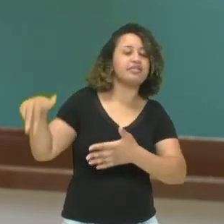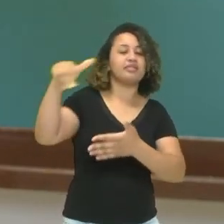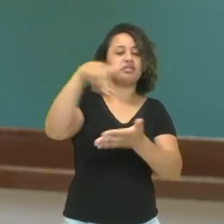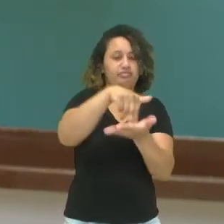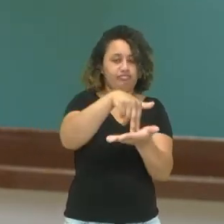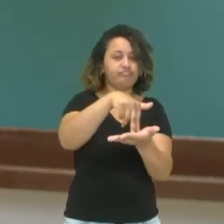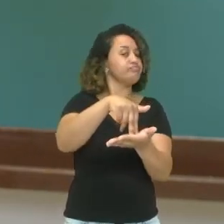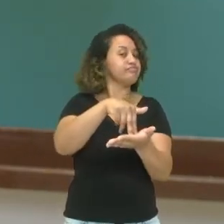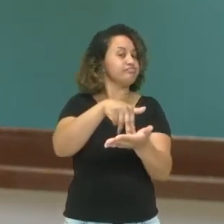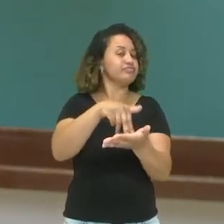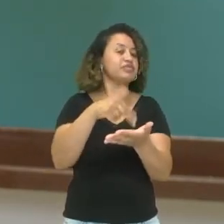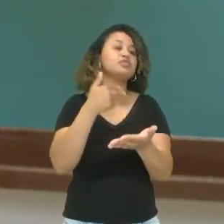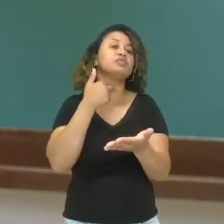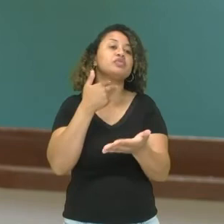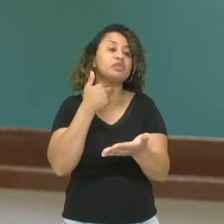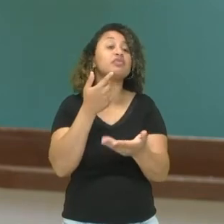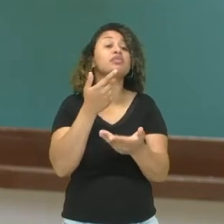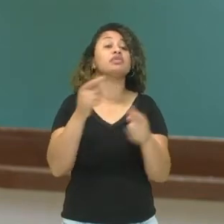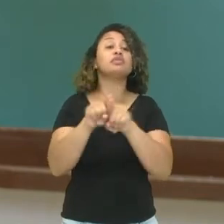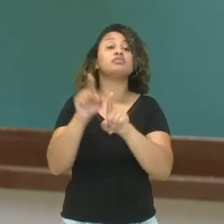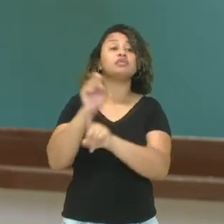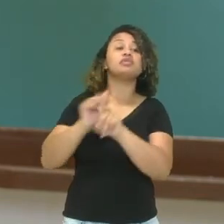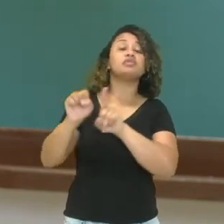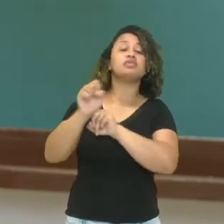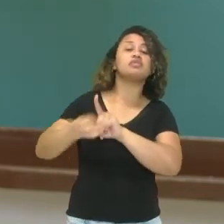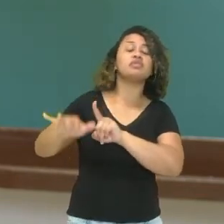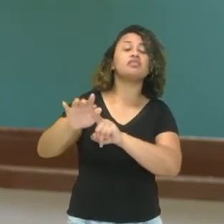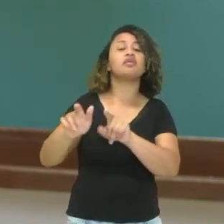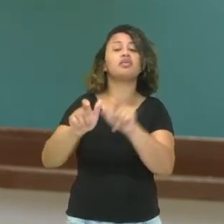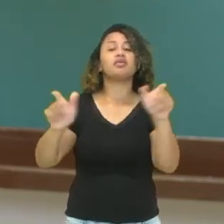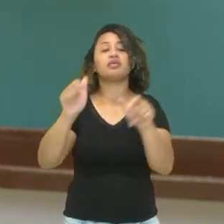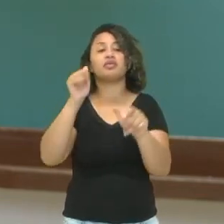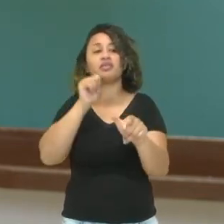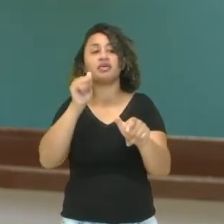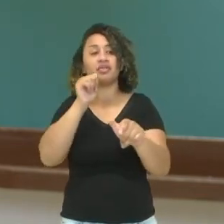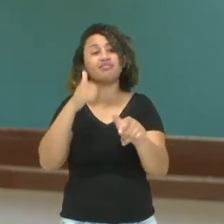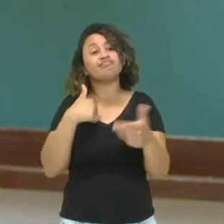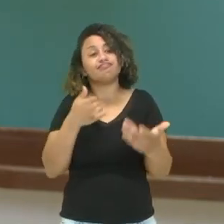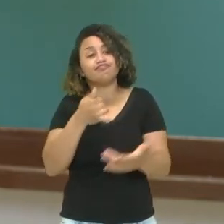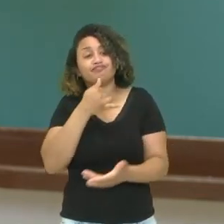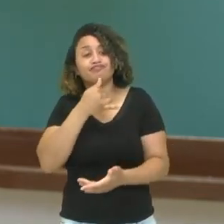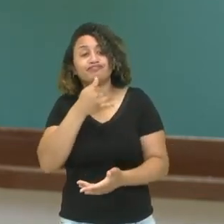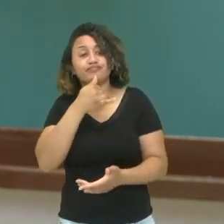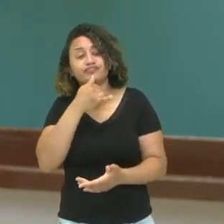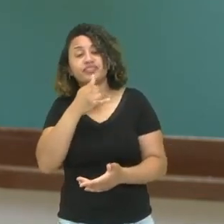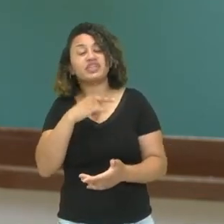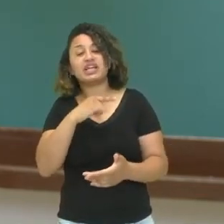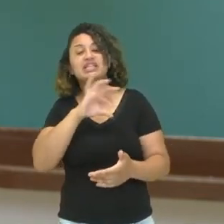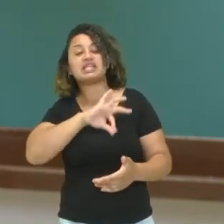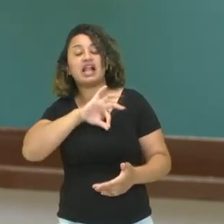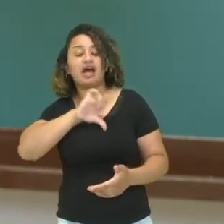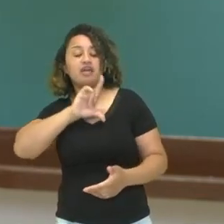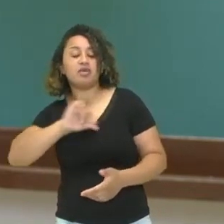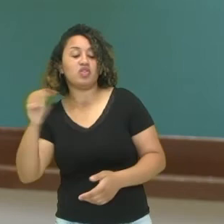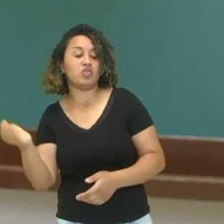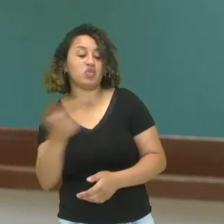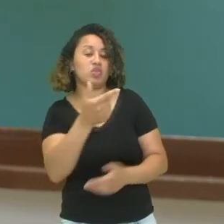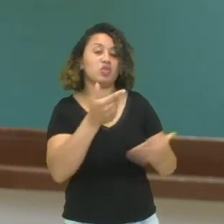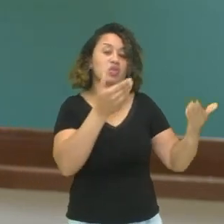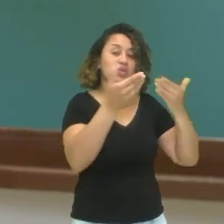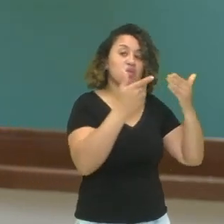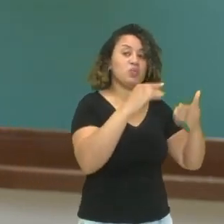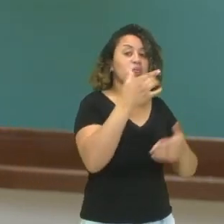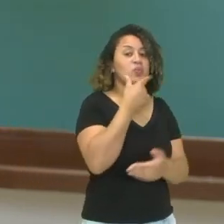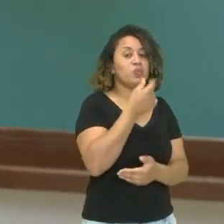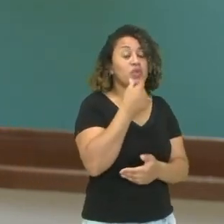liderança. Assim como na nossa sociedade, em que geralmente as mulheres, infelizmente, recebem menos que os homens, mesmo